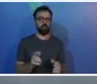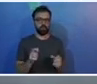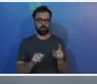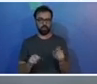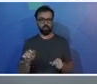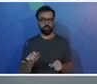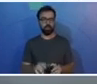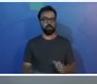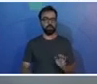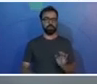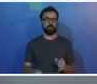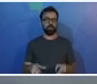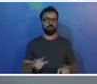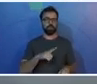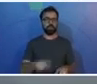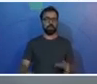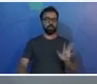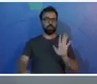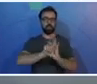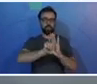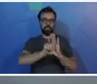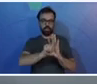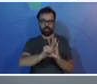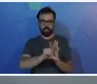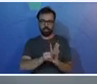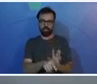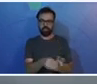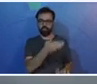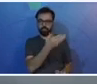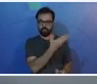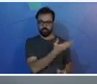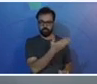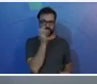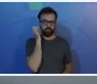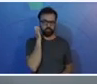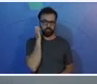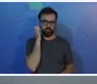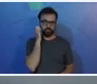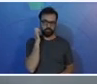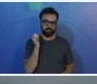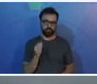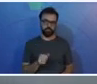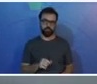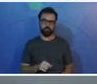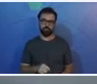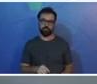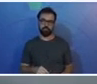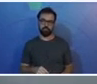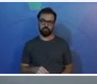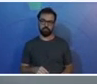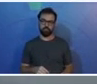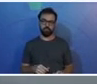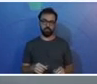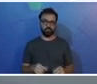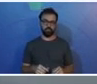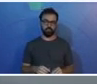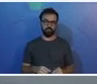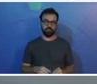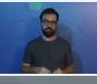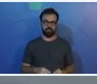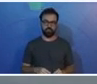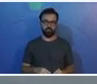o Brasil criou leis que proíbem os gastos excessivos ou maiores do que a arrecadação de